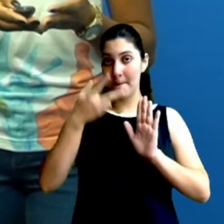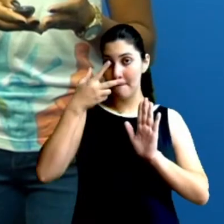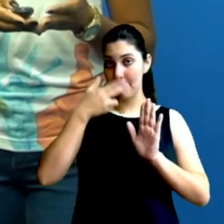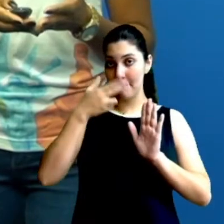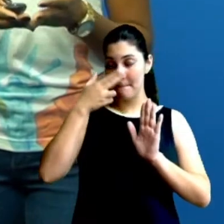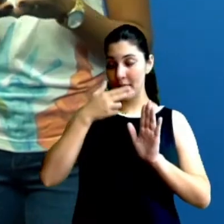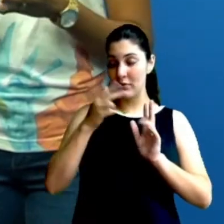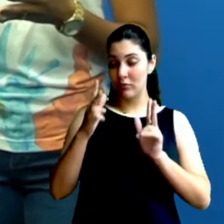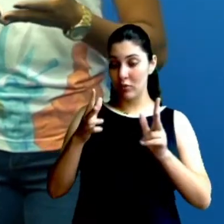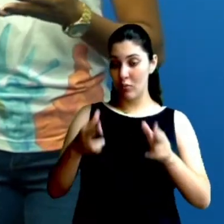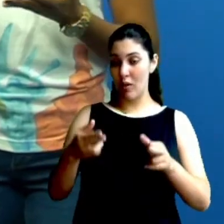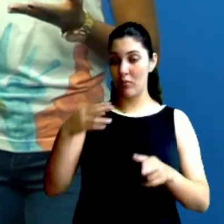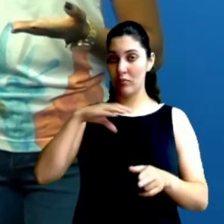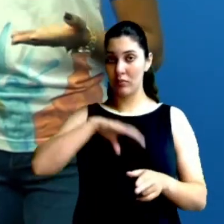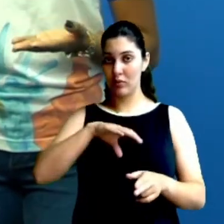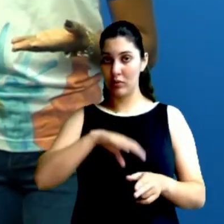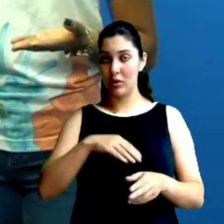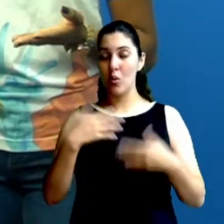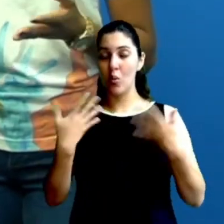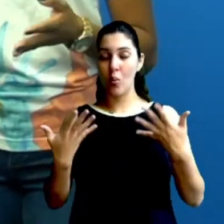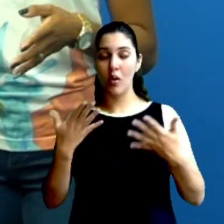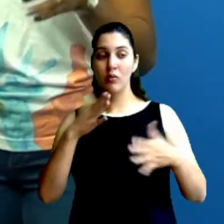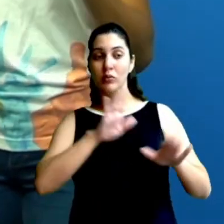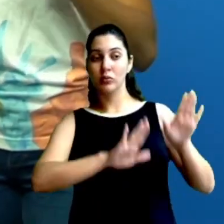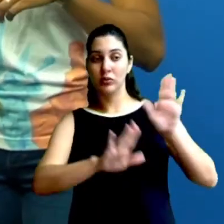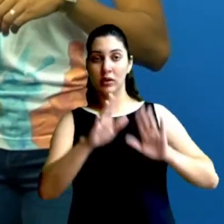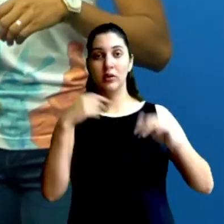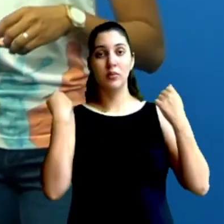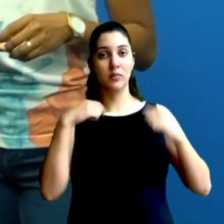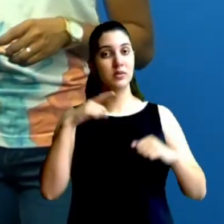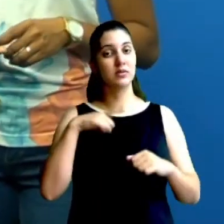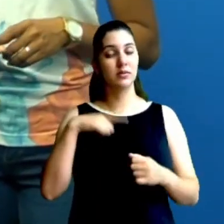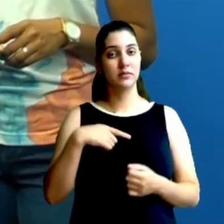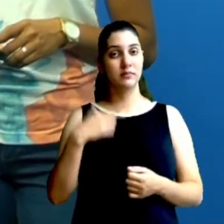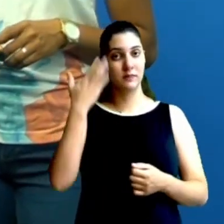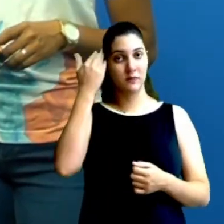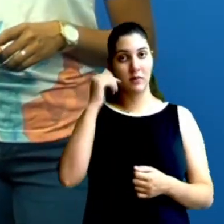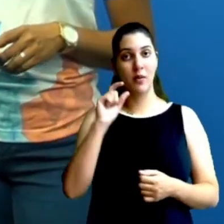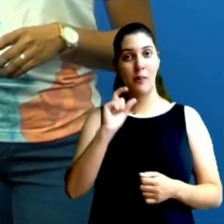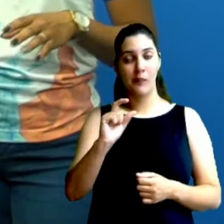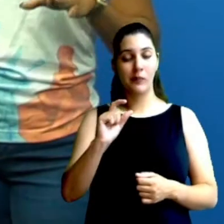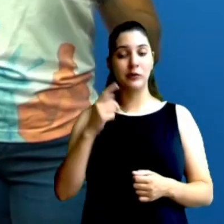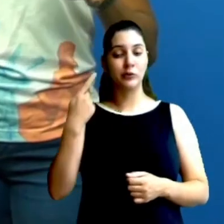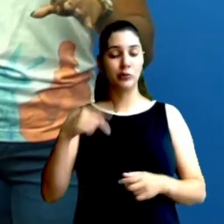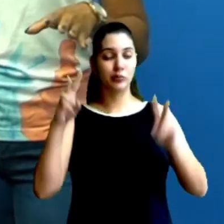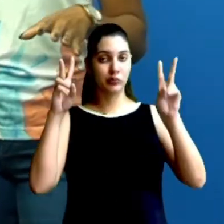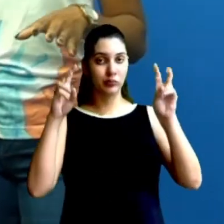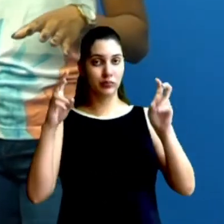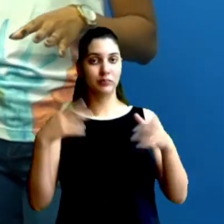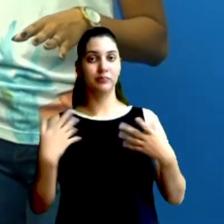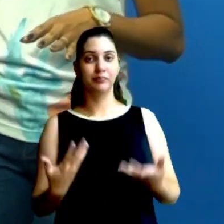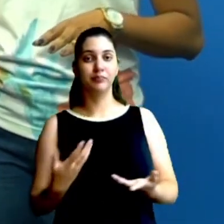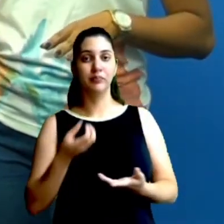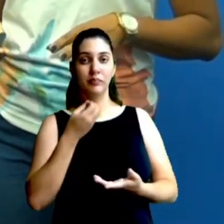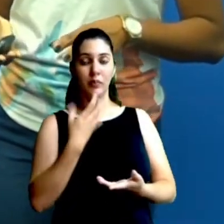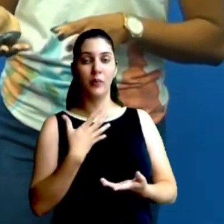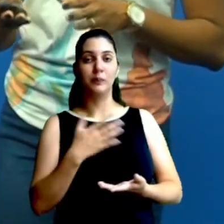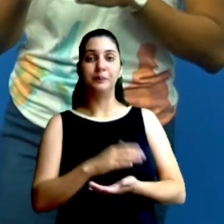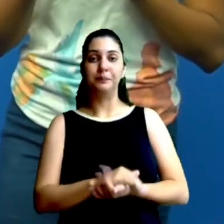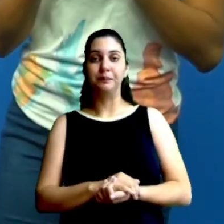da língua portuguesa? Quais os cuidados que eu devo tomar? Então, vamos saber um pouquinho sobre isso aí? Bom, gente,